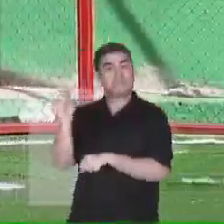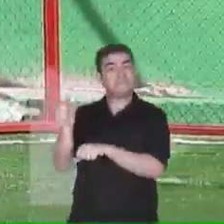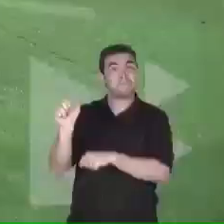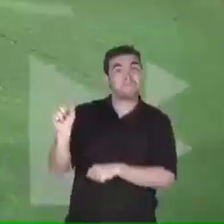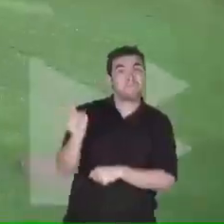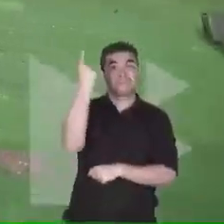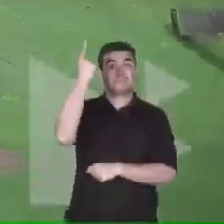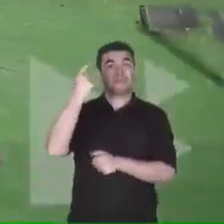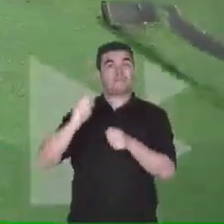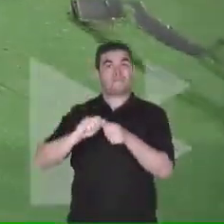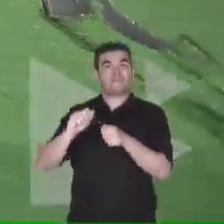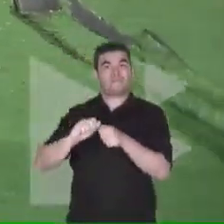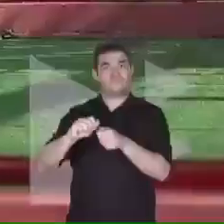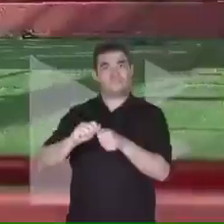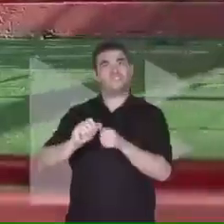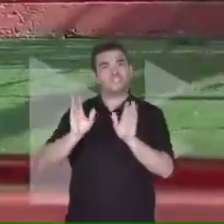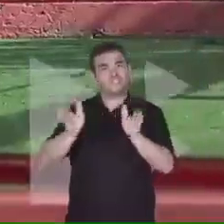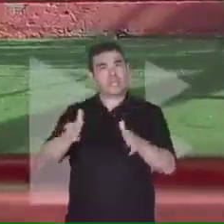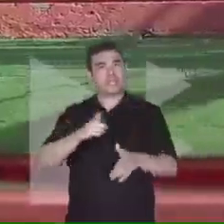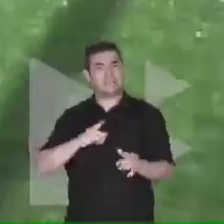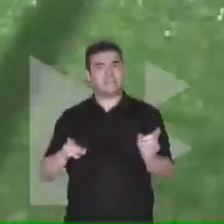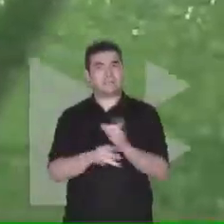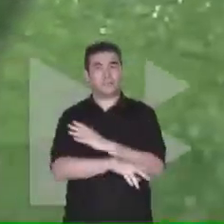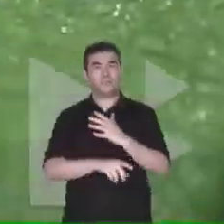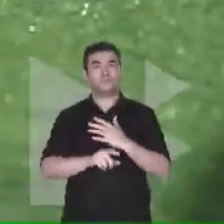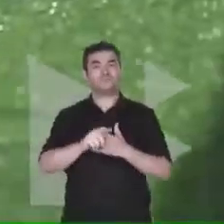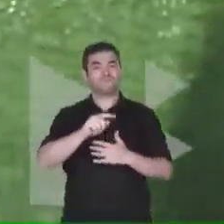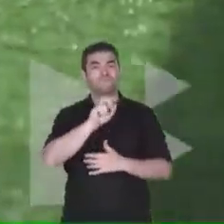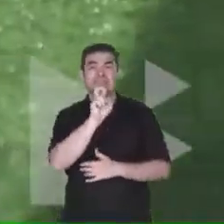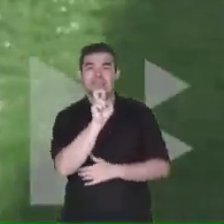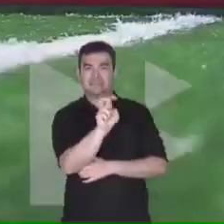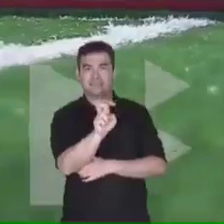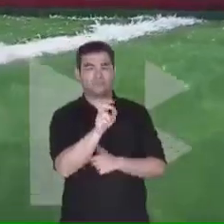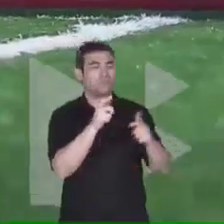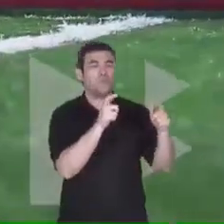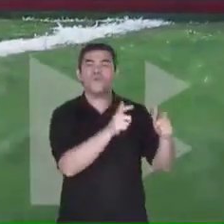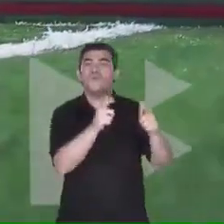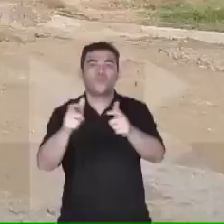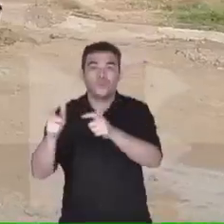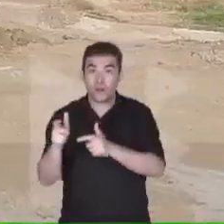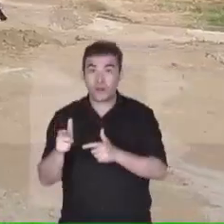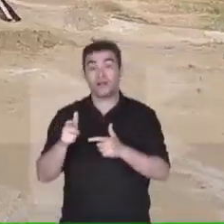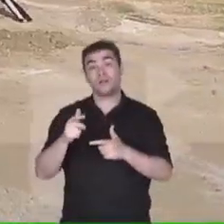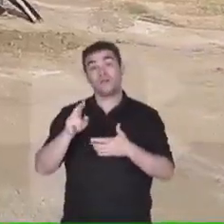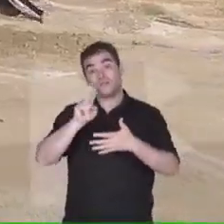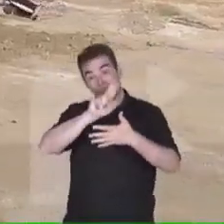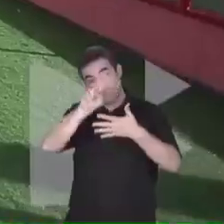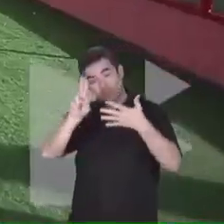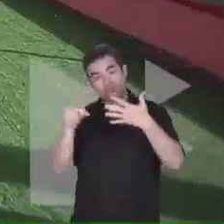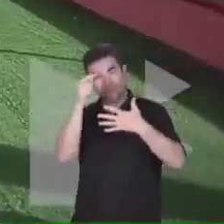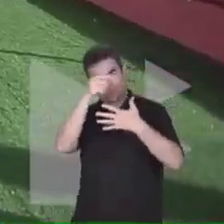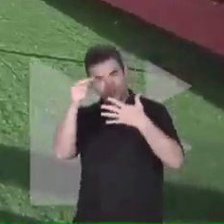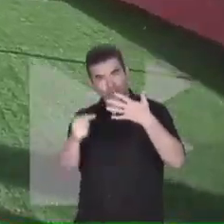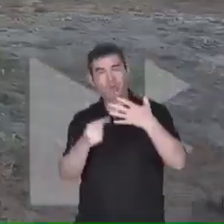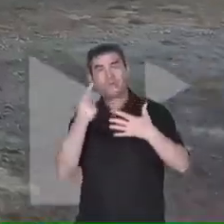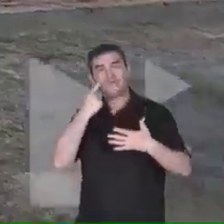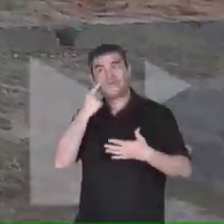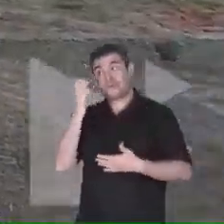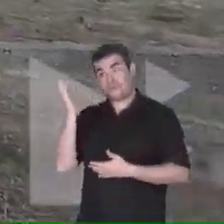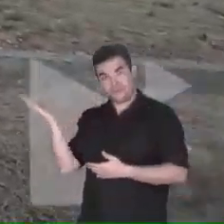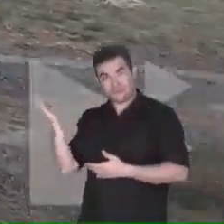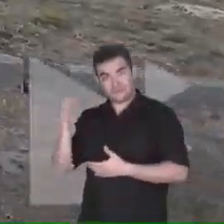essa iniciativa. Já estão sendo instaladas 5 unidades em escolas nos bairros Potira, Parque Soledade,